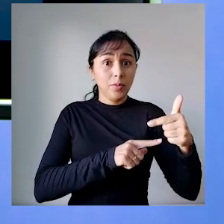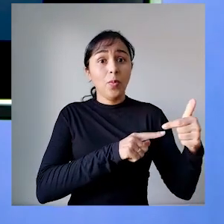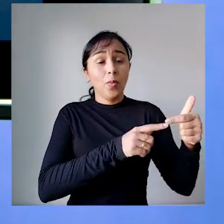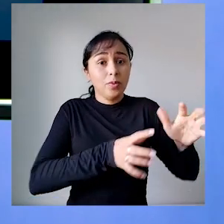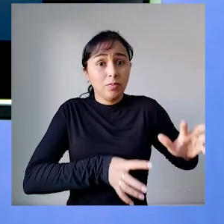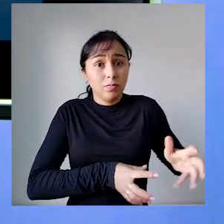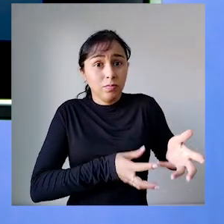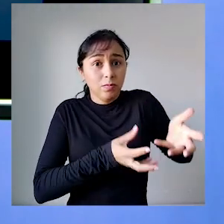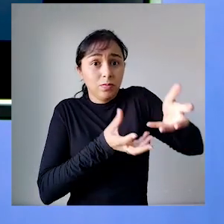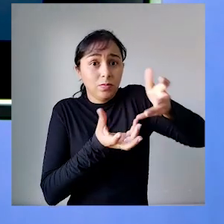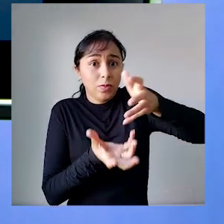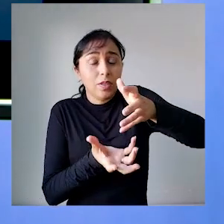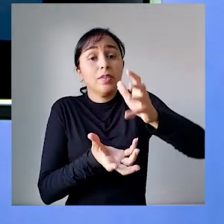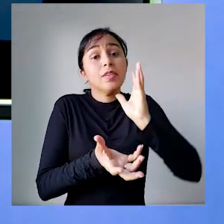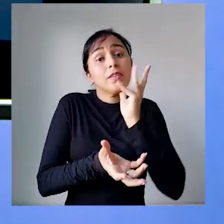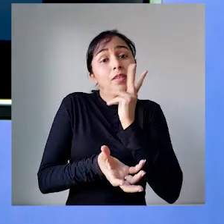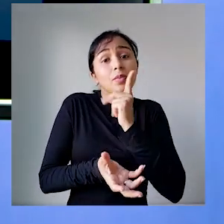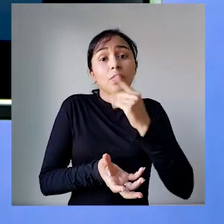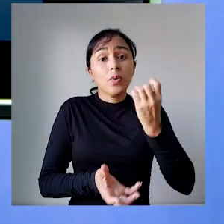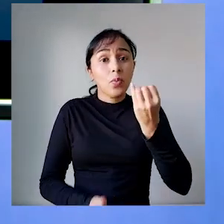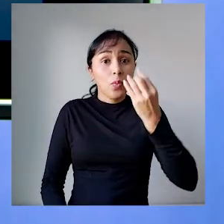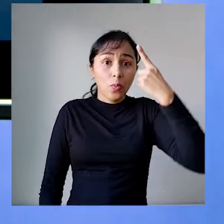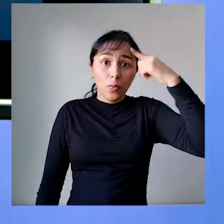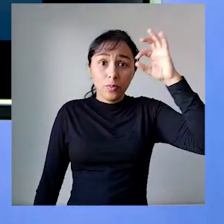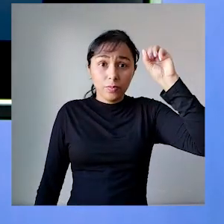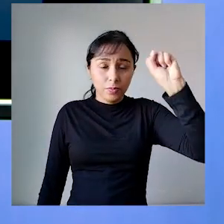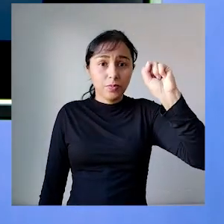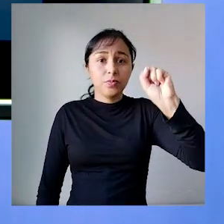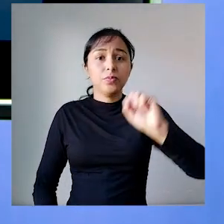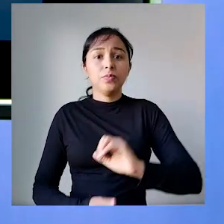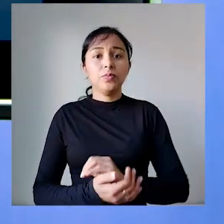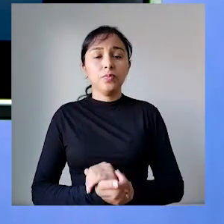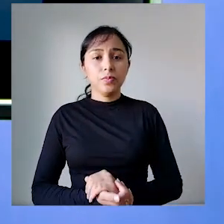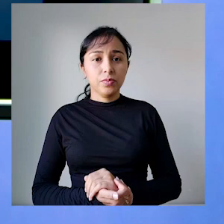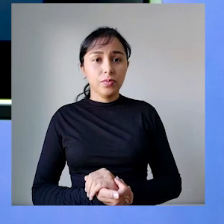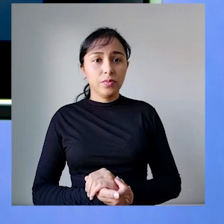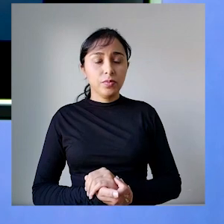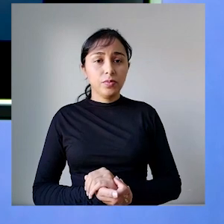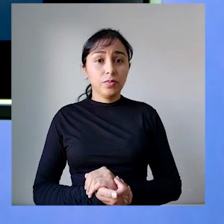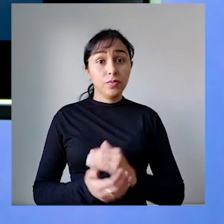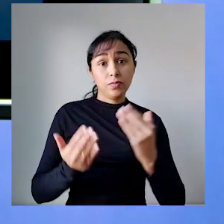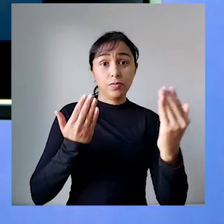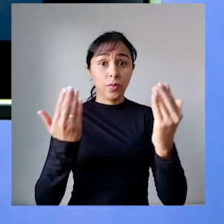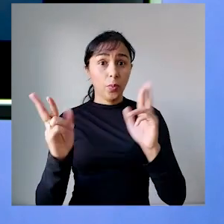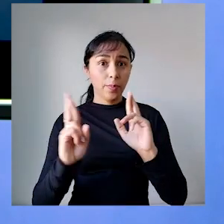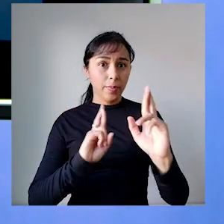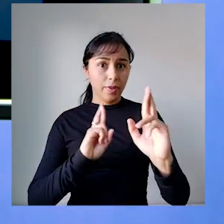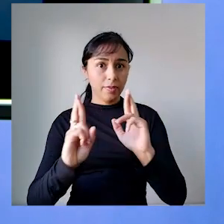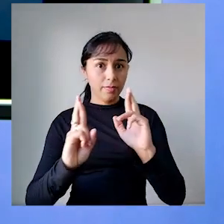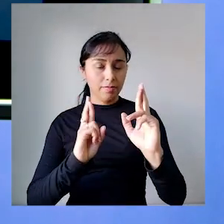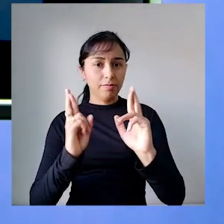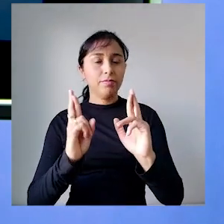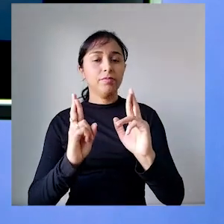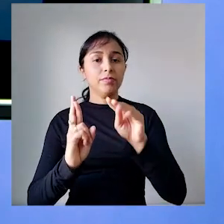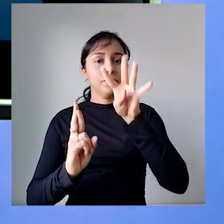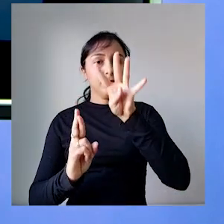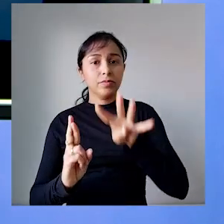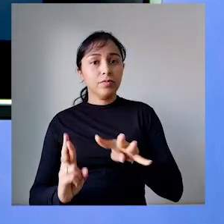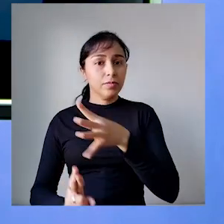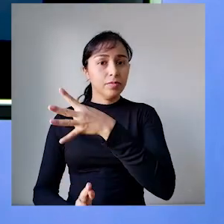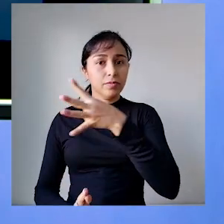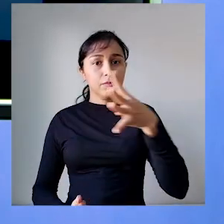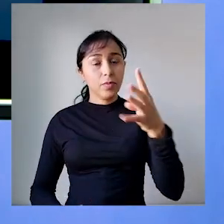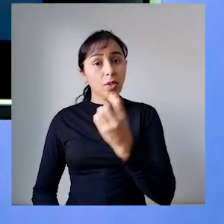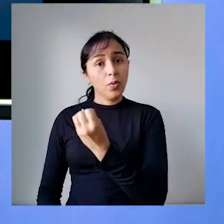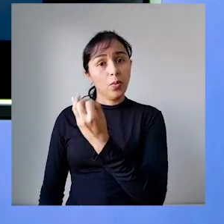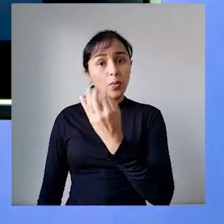serviço em quanto tempo? Então, vamos novamente aqui fazer a nossa análise em relação à tabela dias. E aí, como a gente já